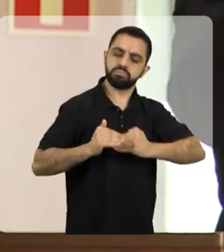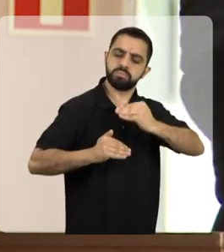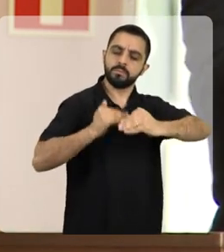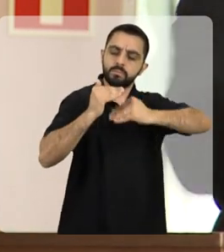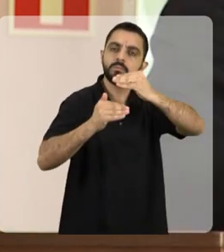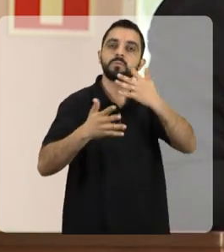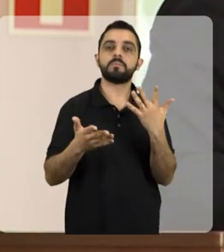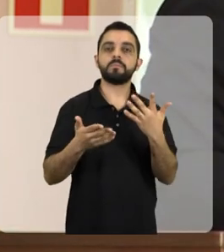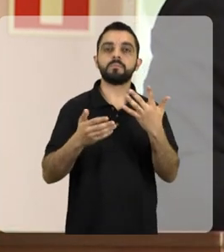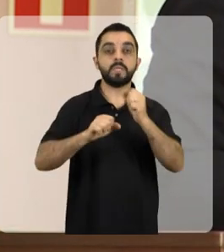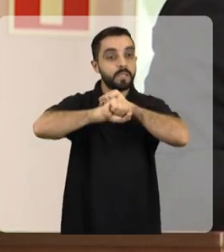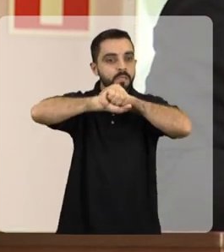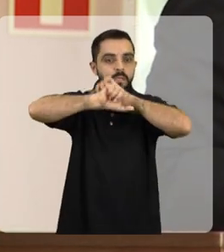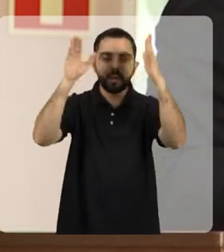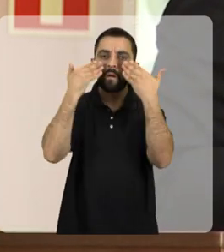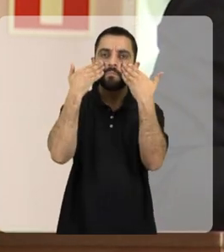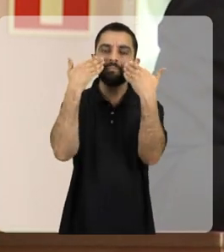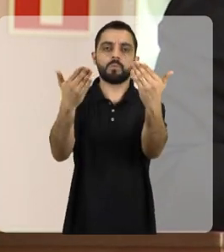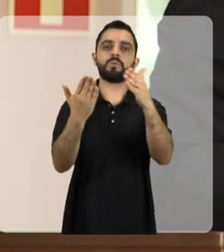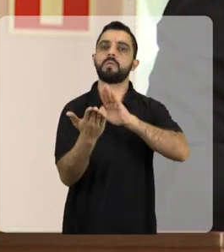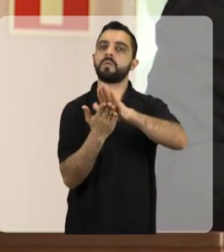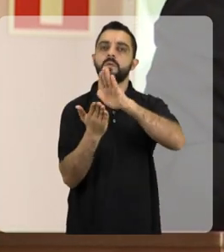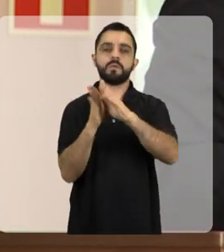sua transparência,